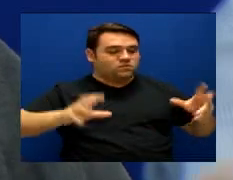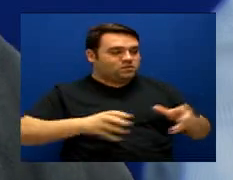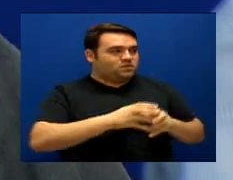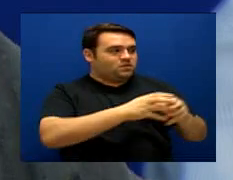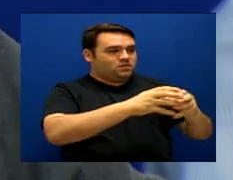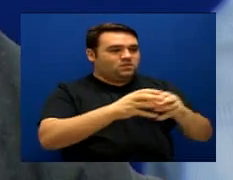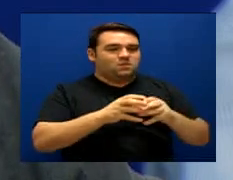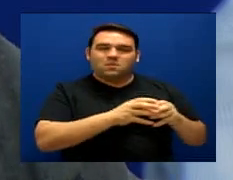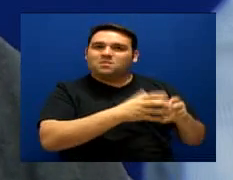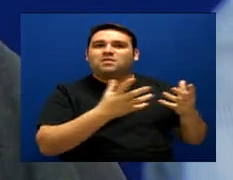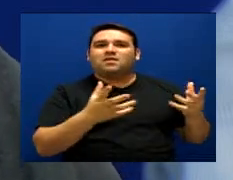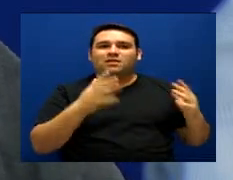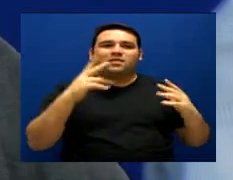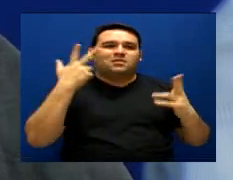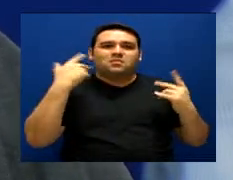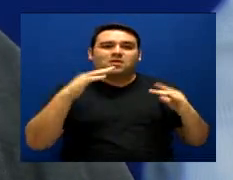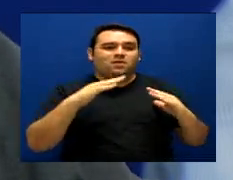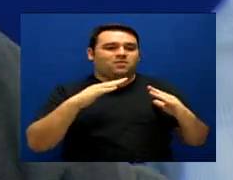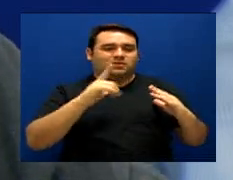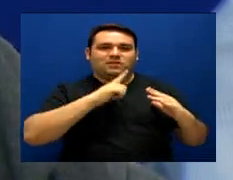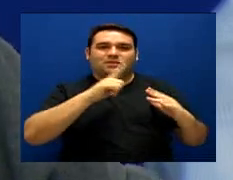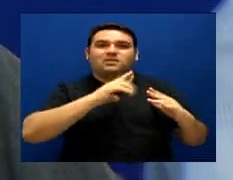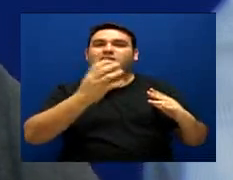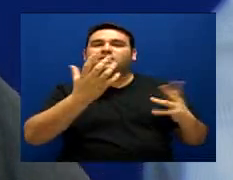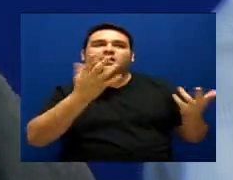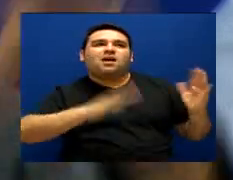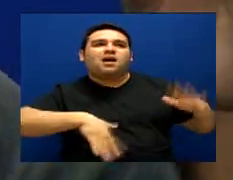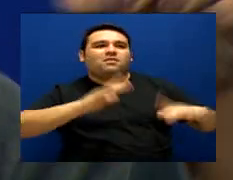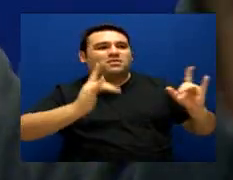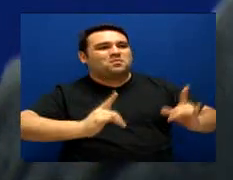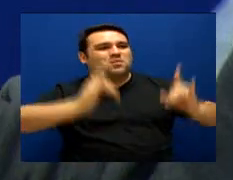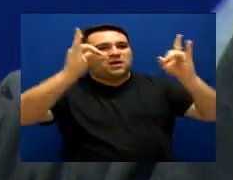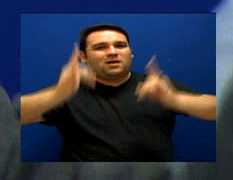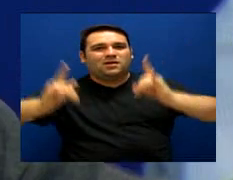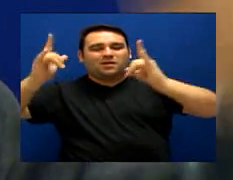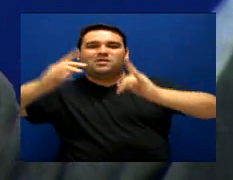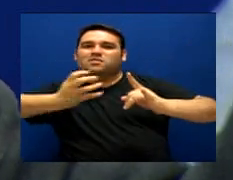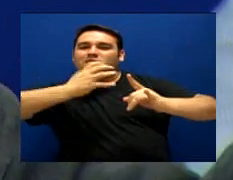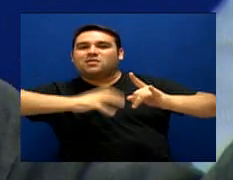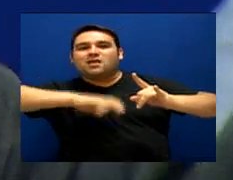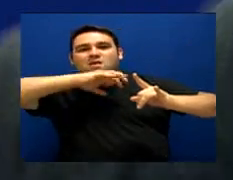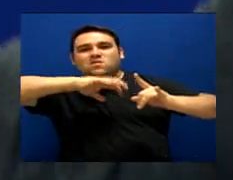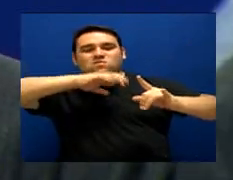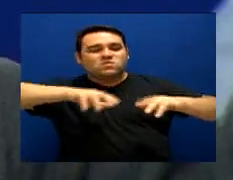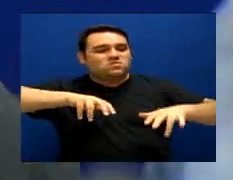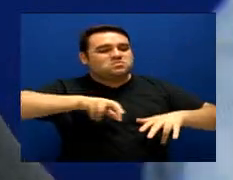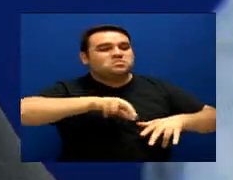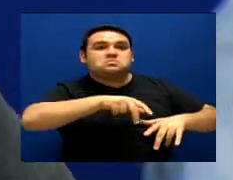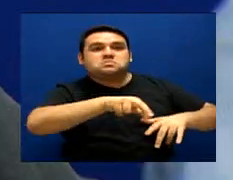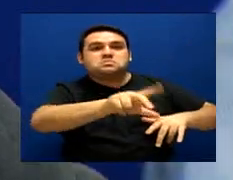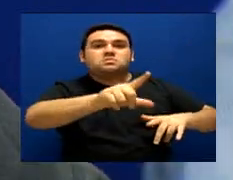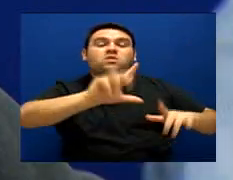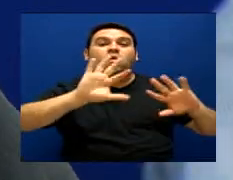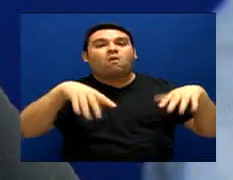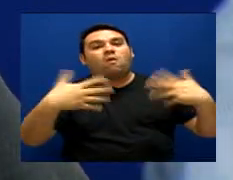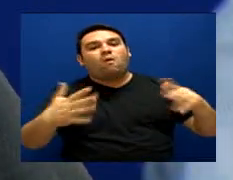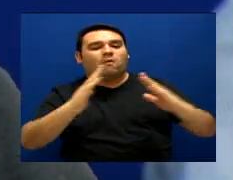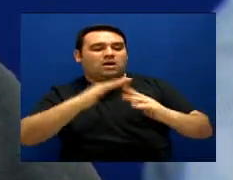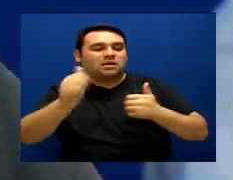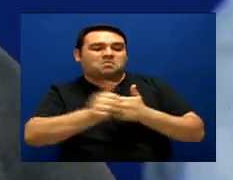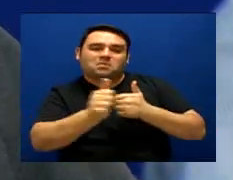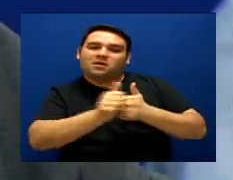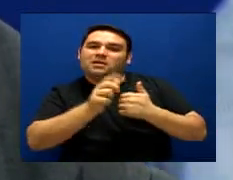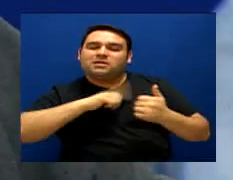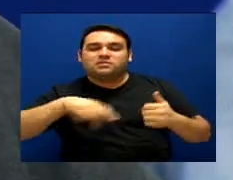Né? É comum os condomínios entrarem o animal. É comum nos bairros ter um animal na praça, na porta da sua